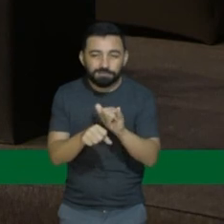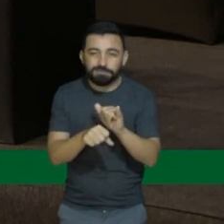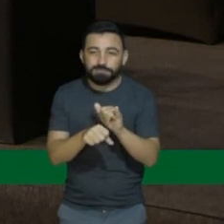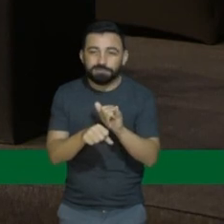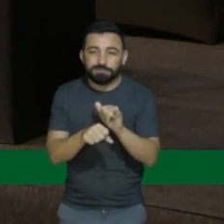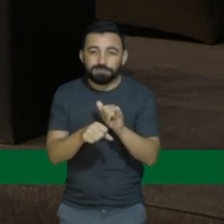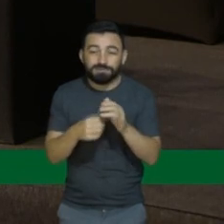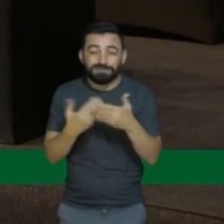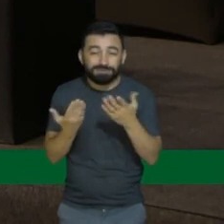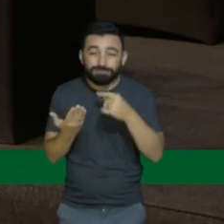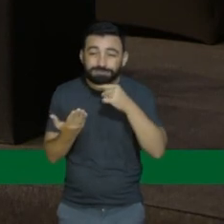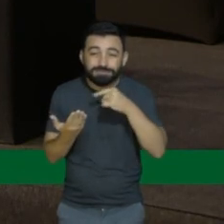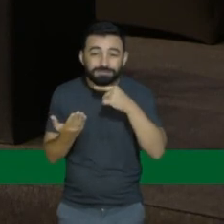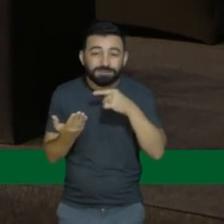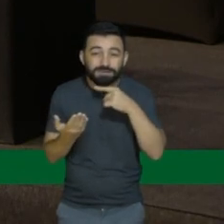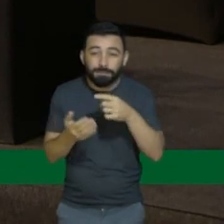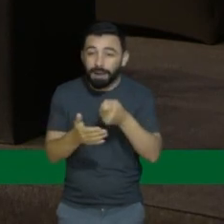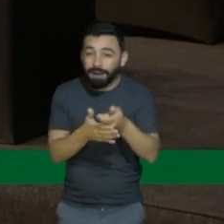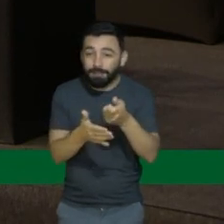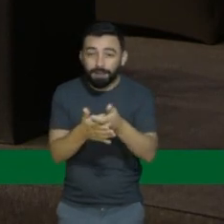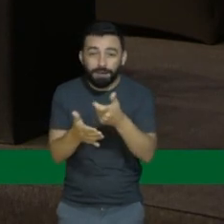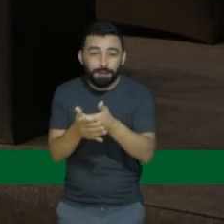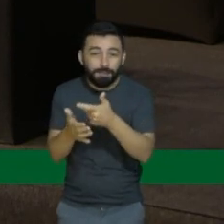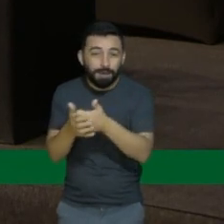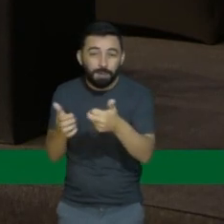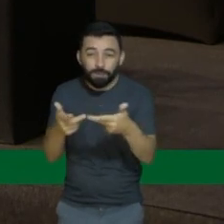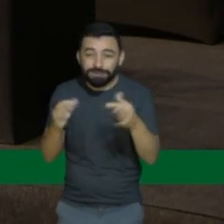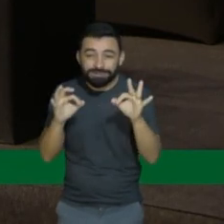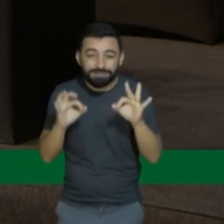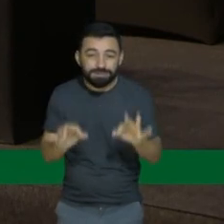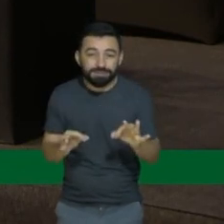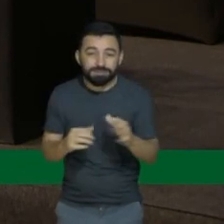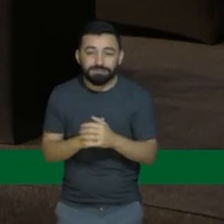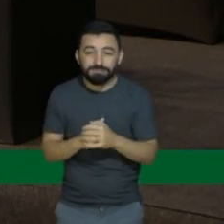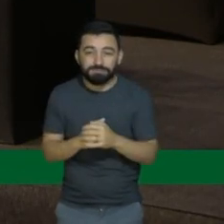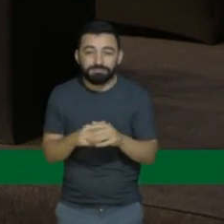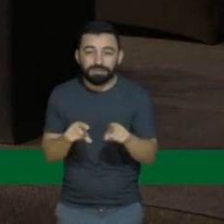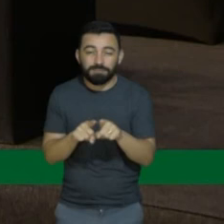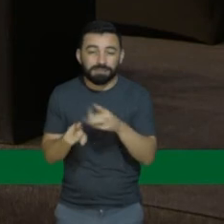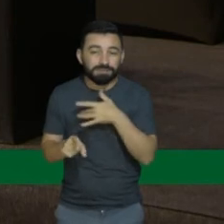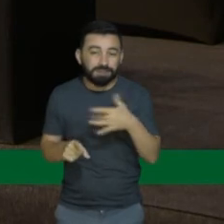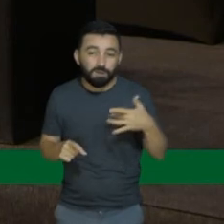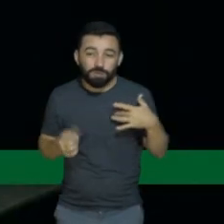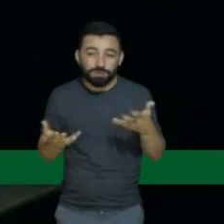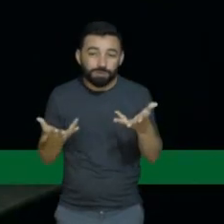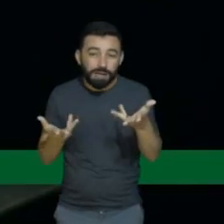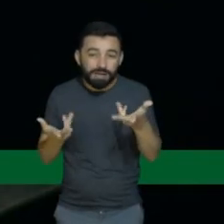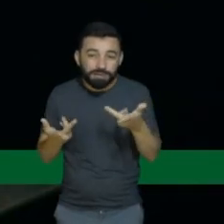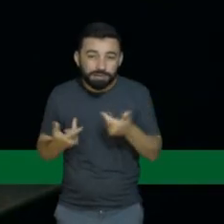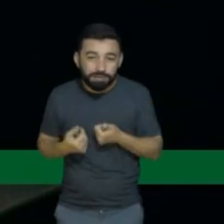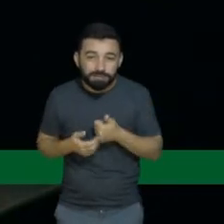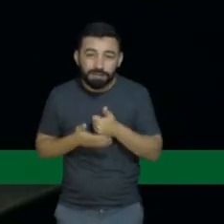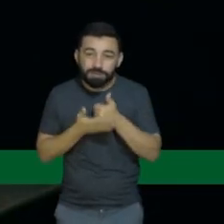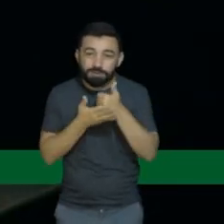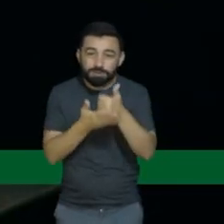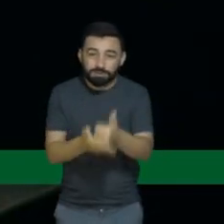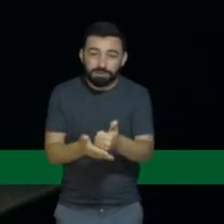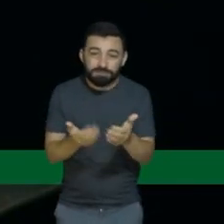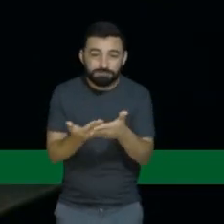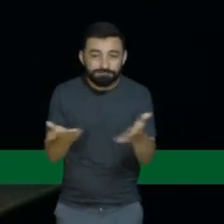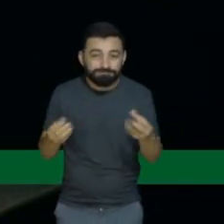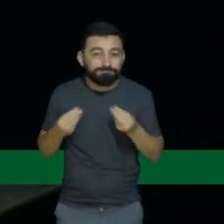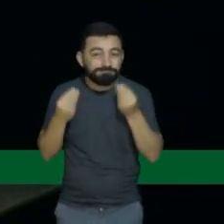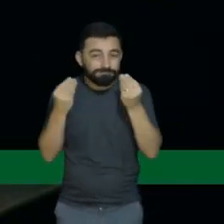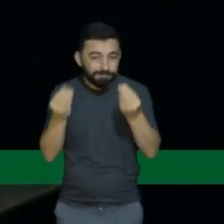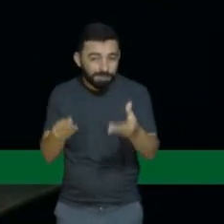dê conta de pagar as contas em dia, de ter uma saúde de qualidade para que a gente possa oferecer aos